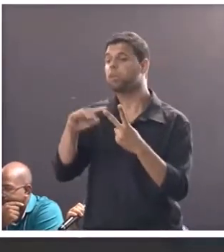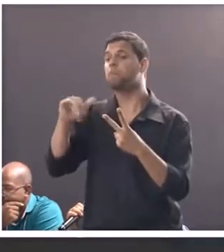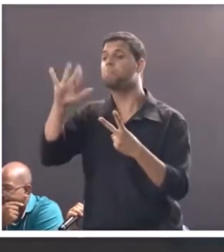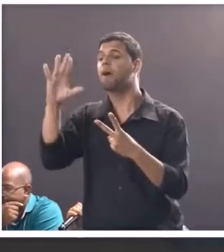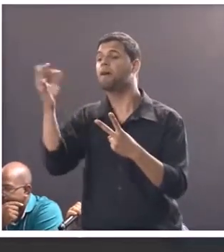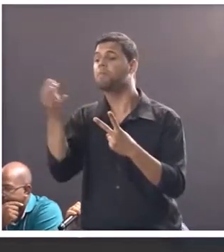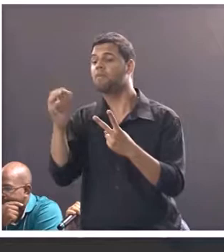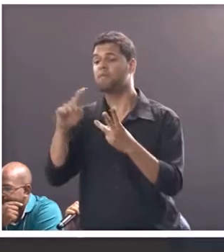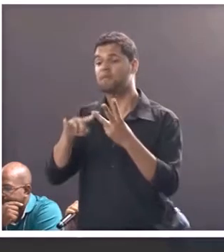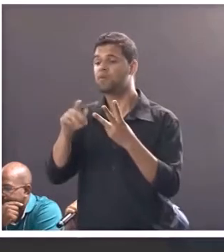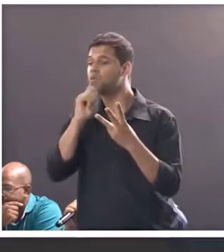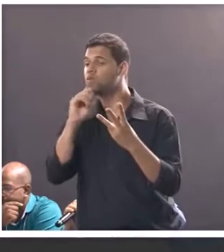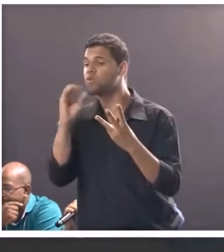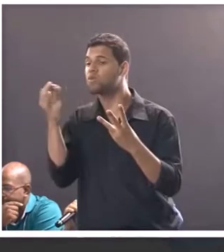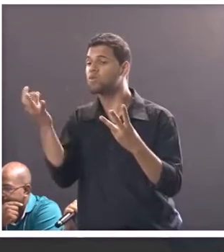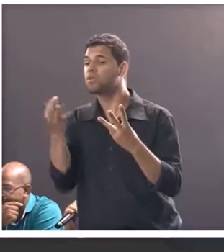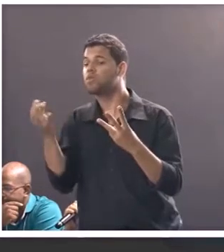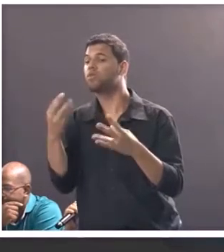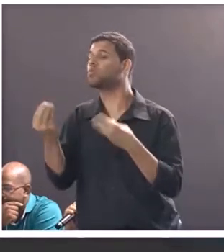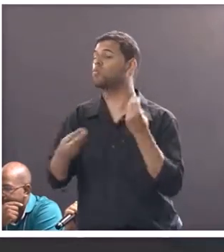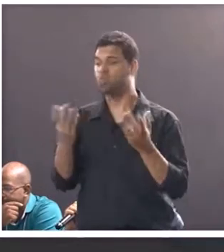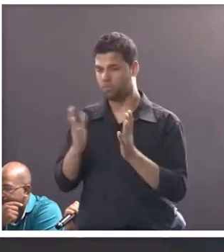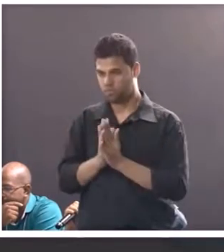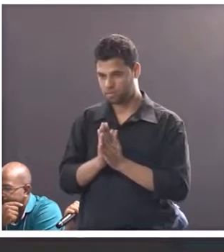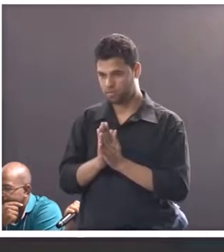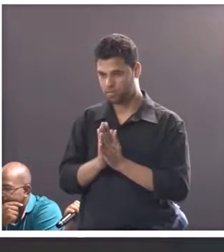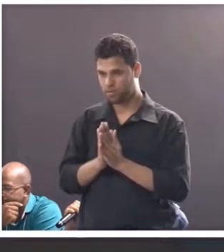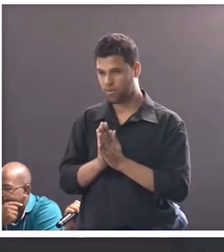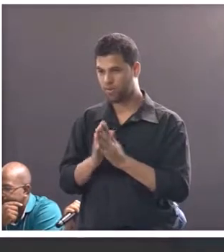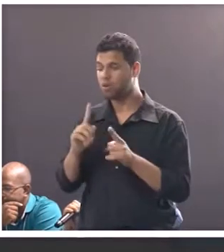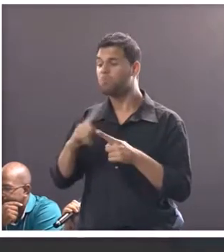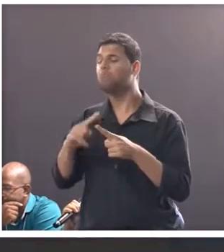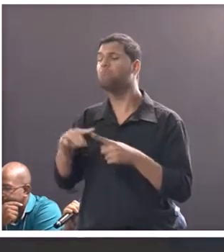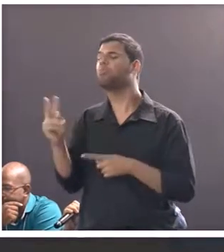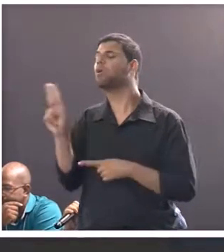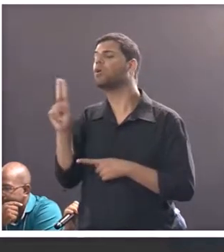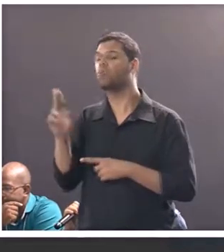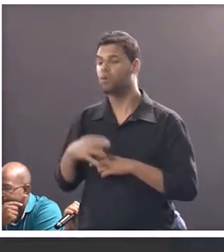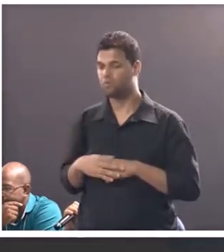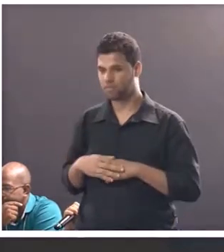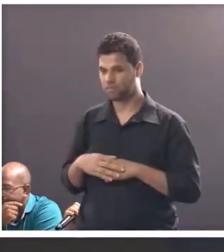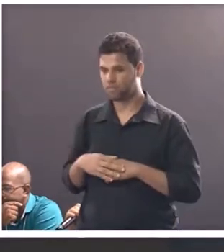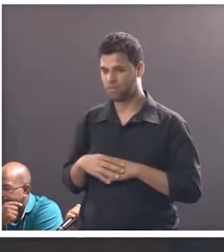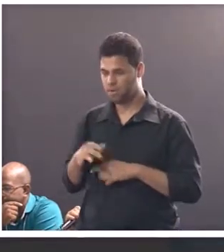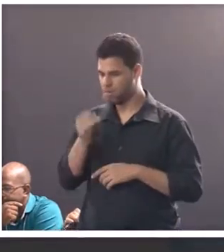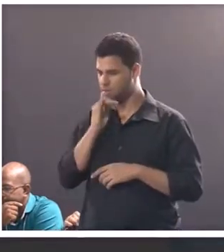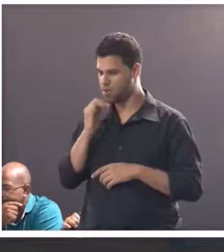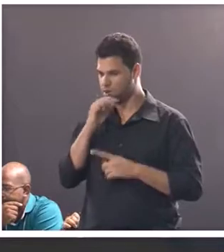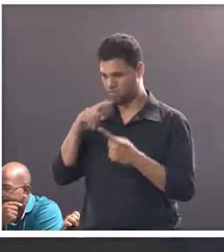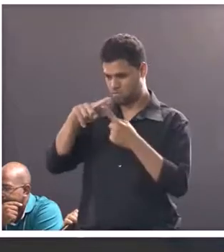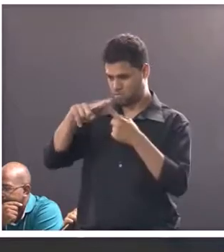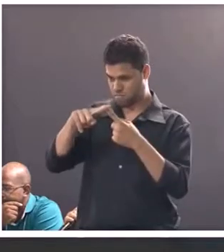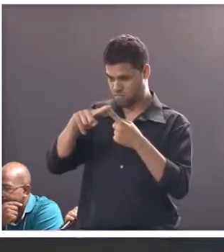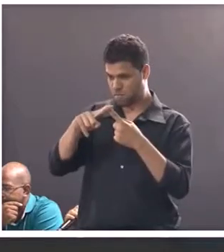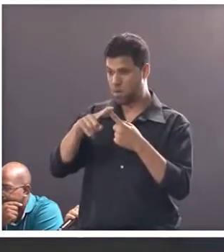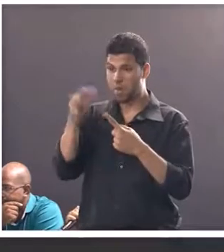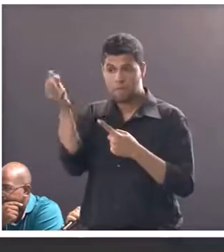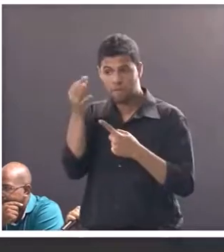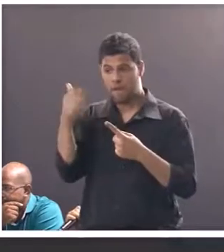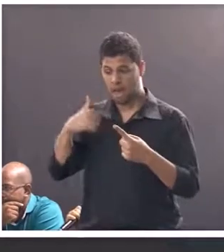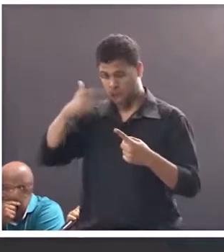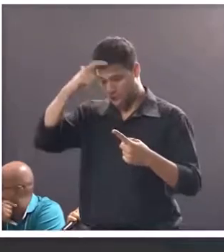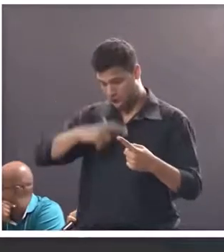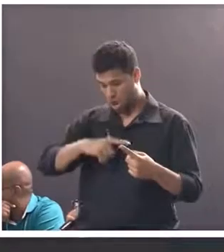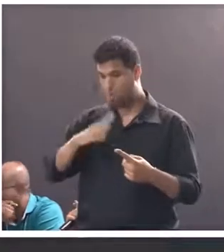perfeito? Por quê? Pretérito perfeito, eu comi. Toda frase que eu tenho